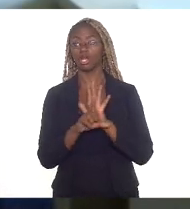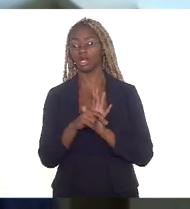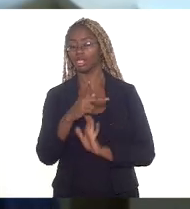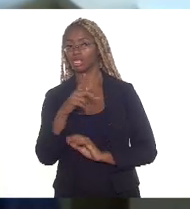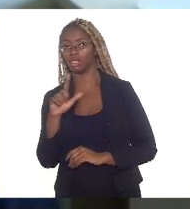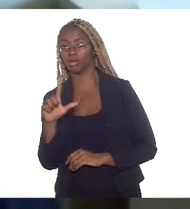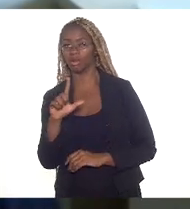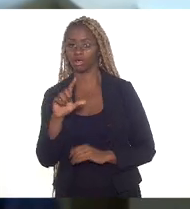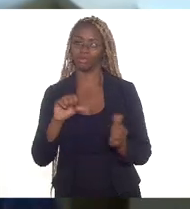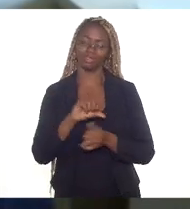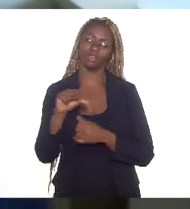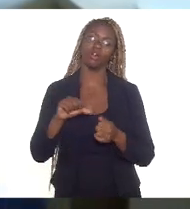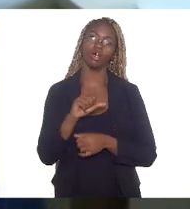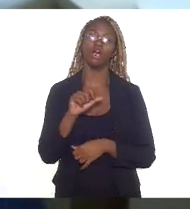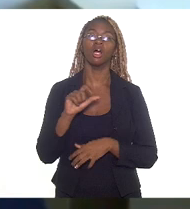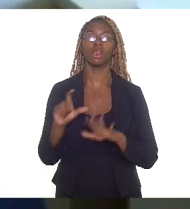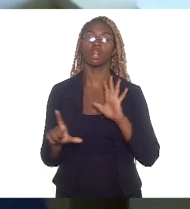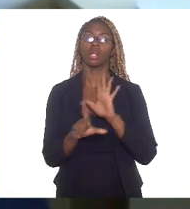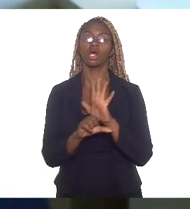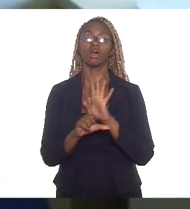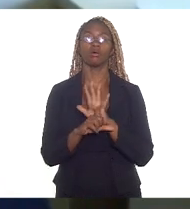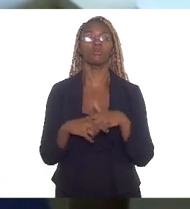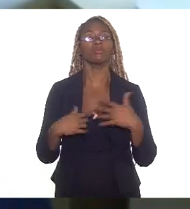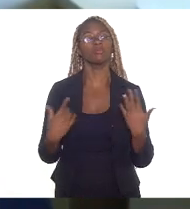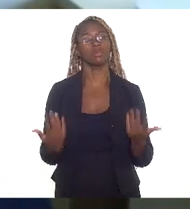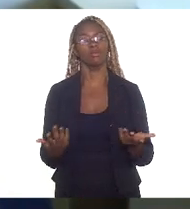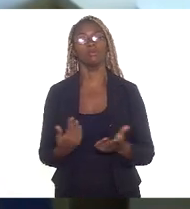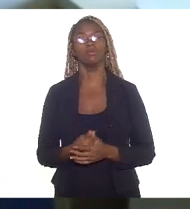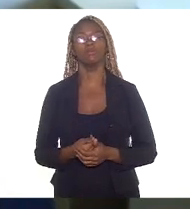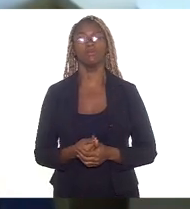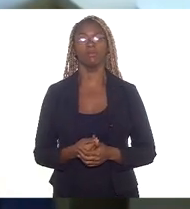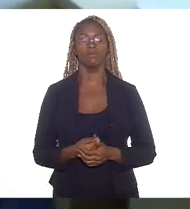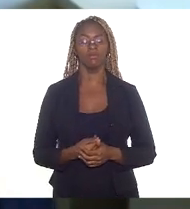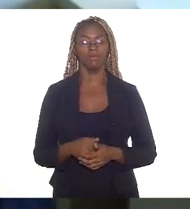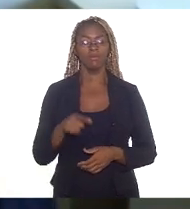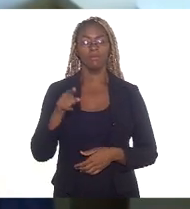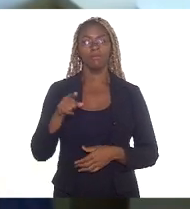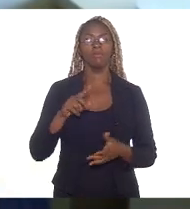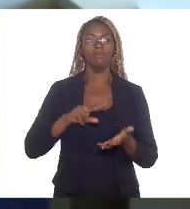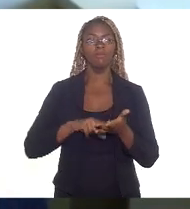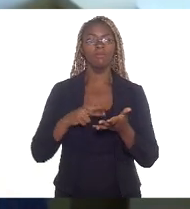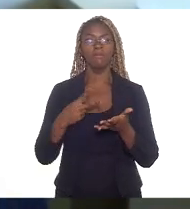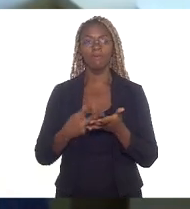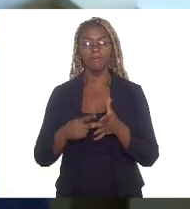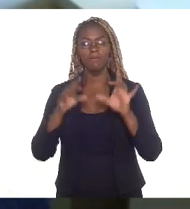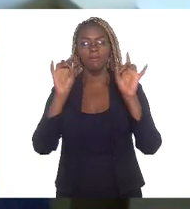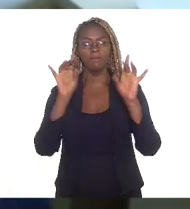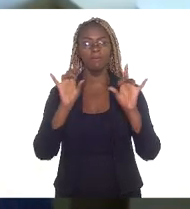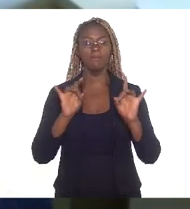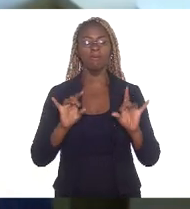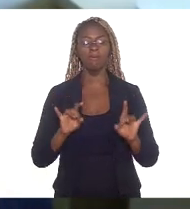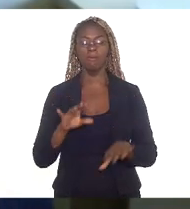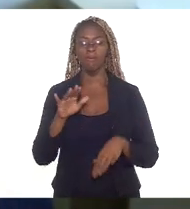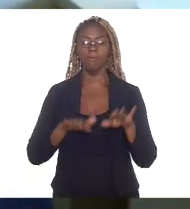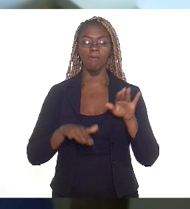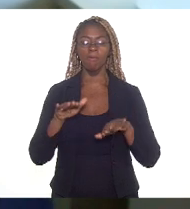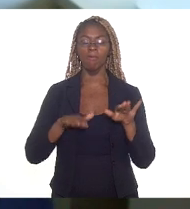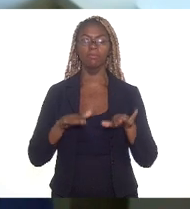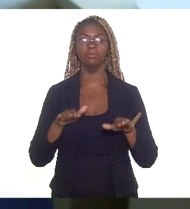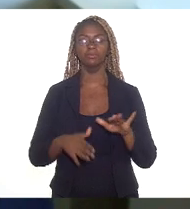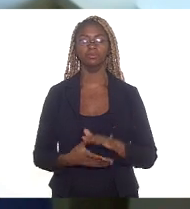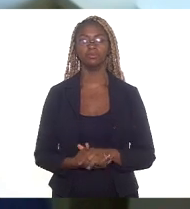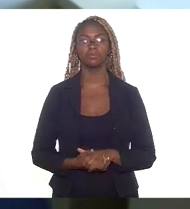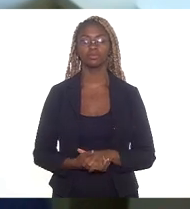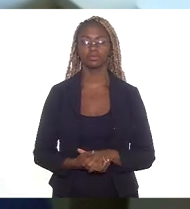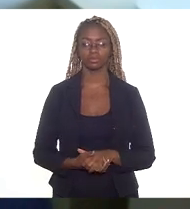virar lei, ele tem um significativo muito especial e talvez possa abranger,